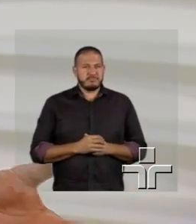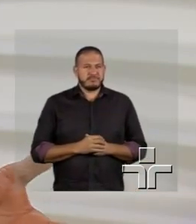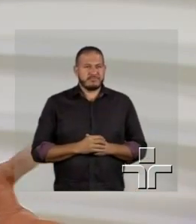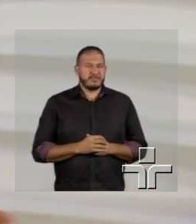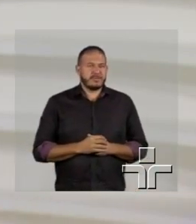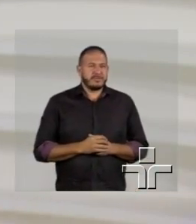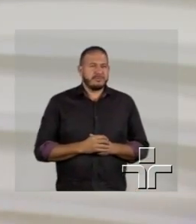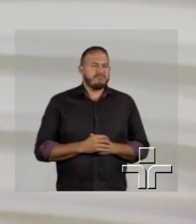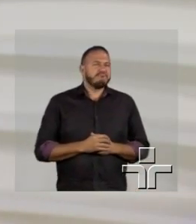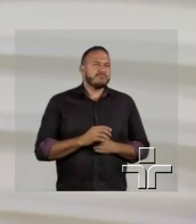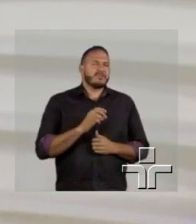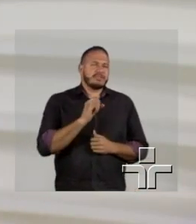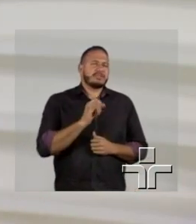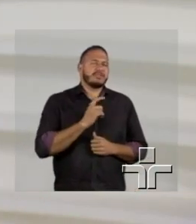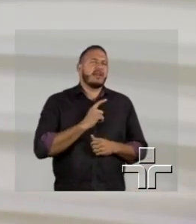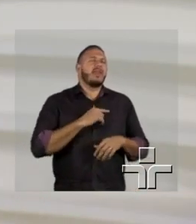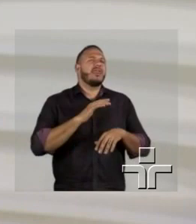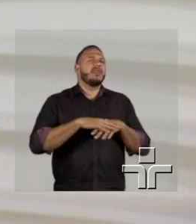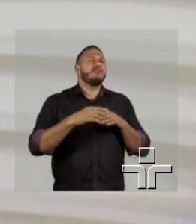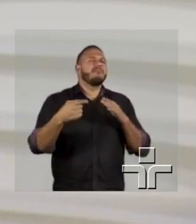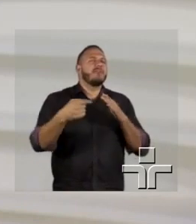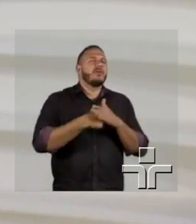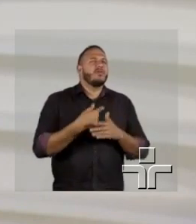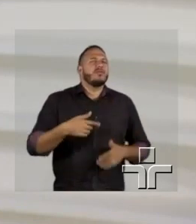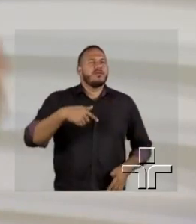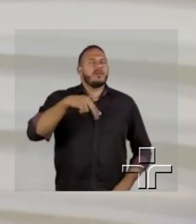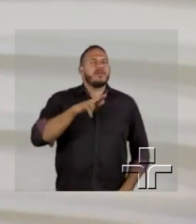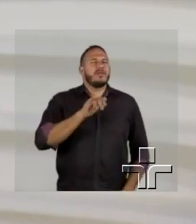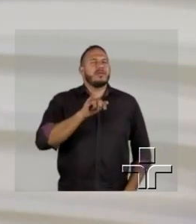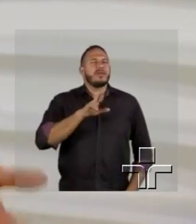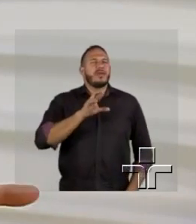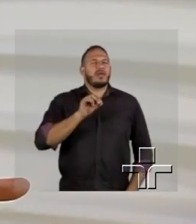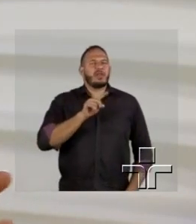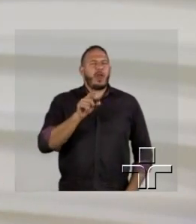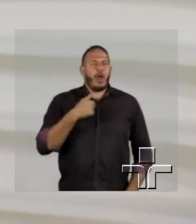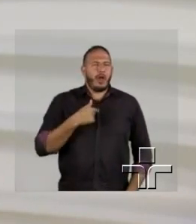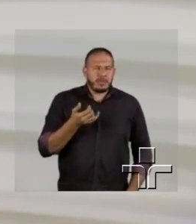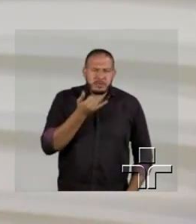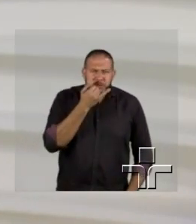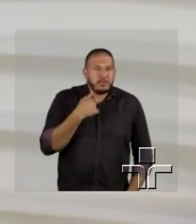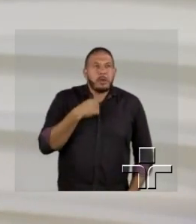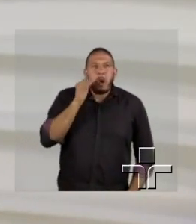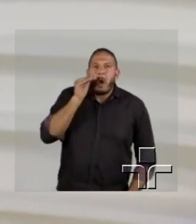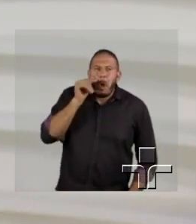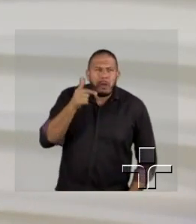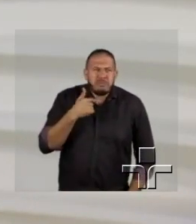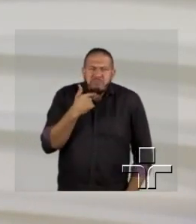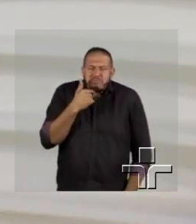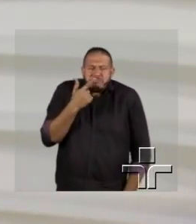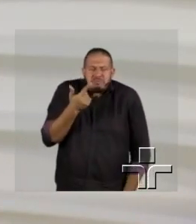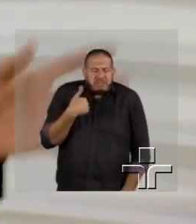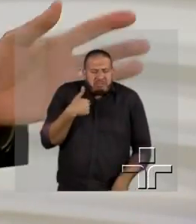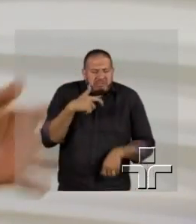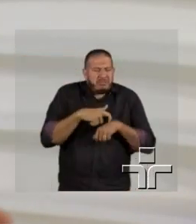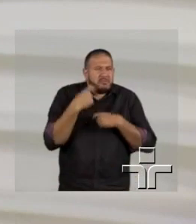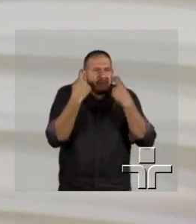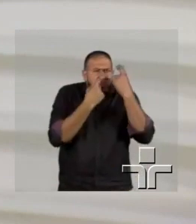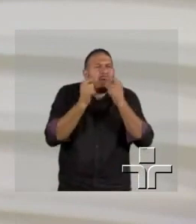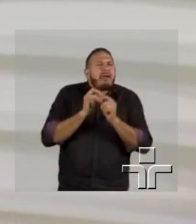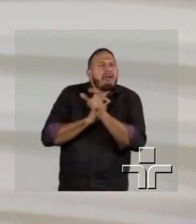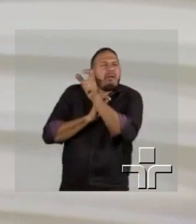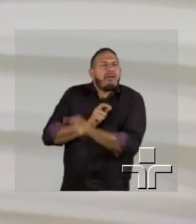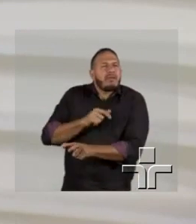acompanhou esse desenrolar todo do caso e agora, como cidadão fora do governo, o senhor vê essa decisão do ministro Dias Toffoli de paralisar